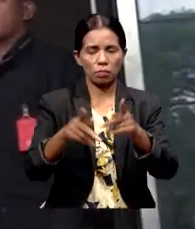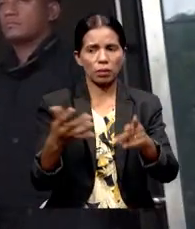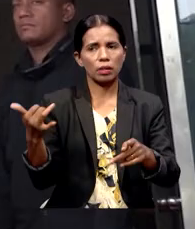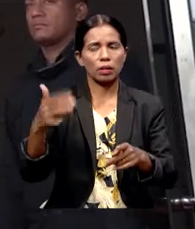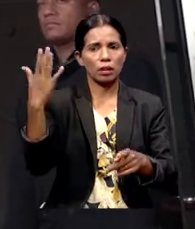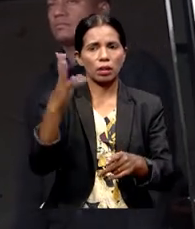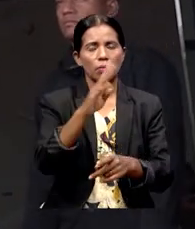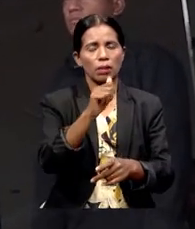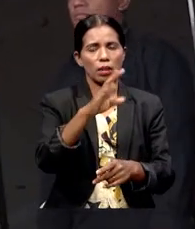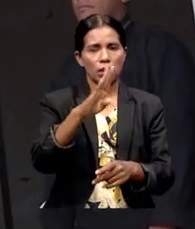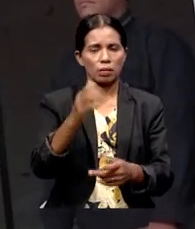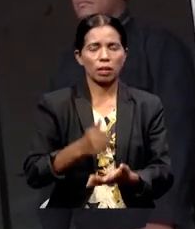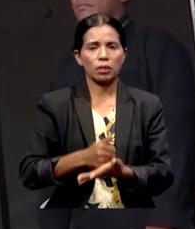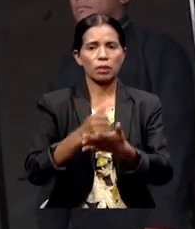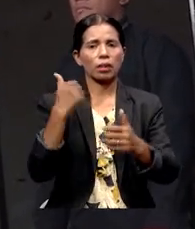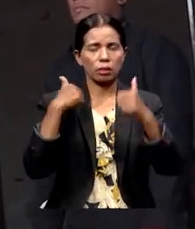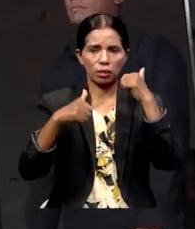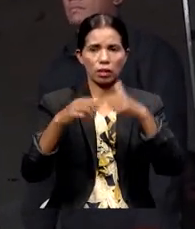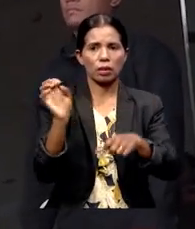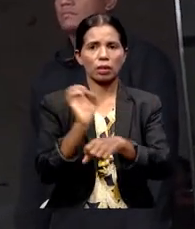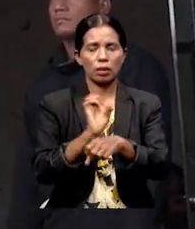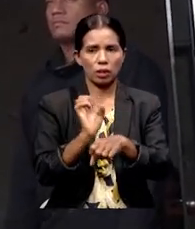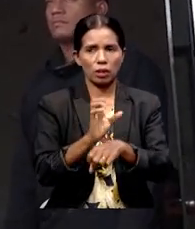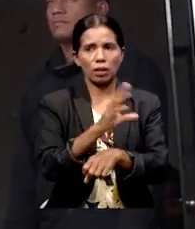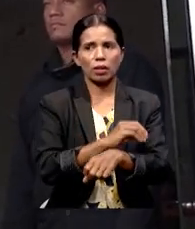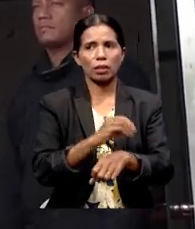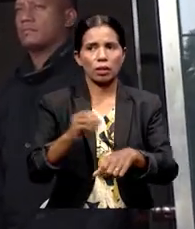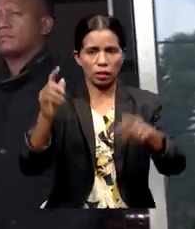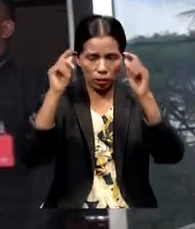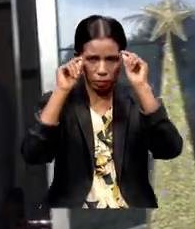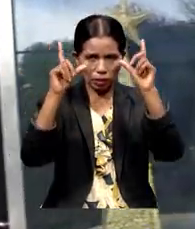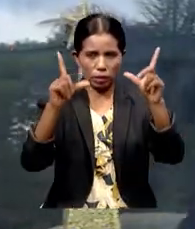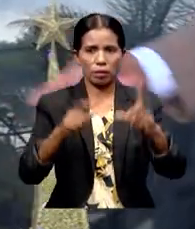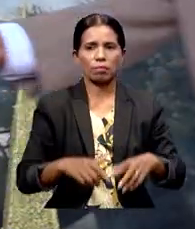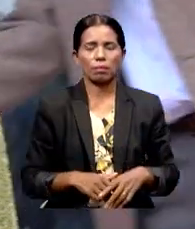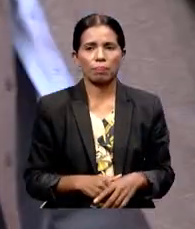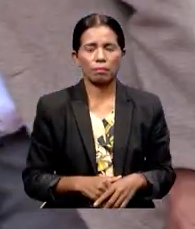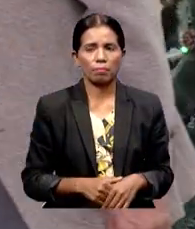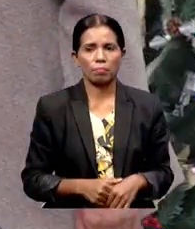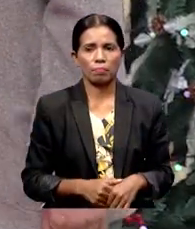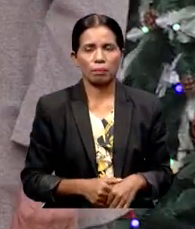no ajuda hadia atividade ekonomika iha parte oeste Timor Leste. Rafael Dos Reis, Adriano Verdial, GMN.